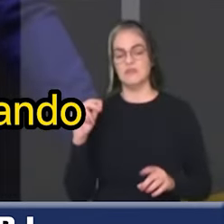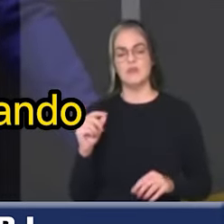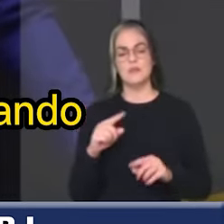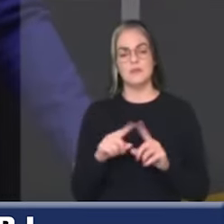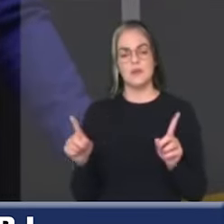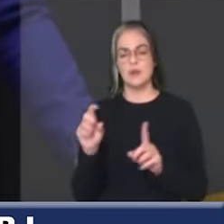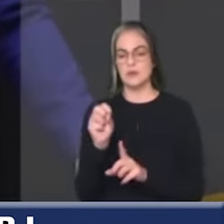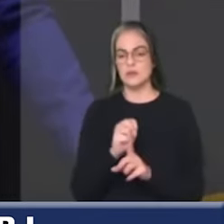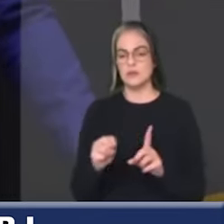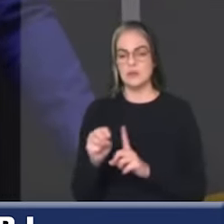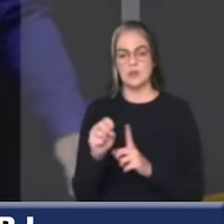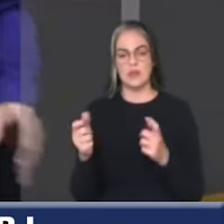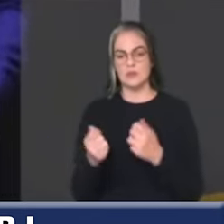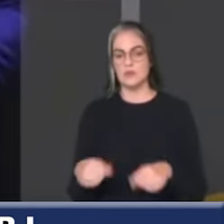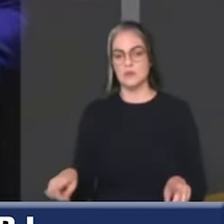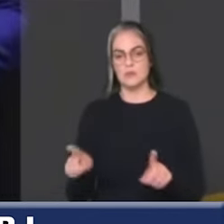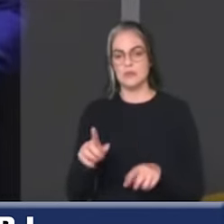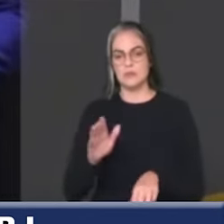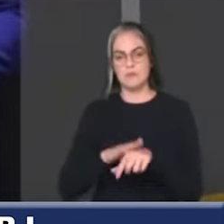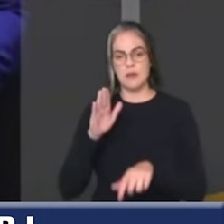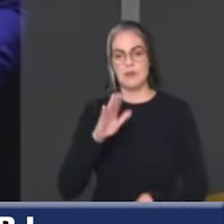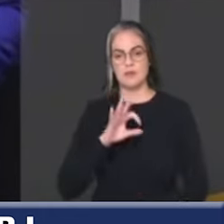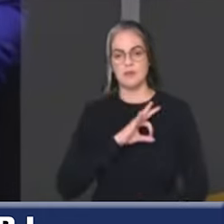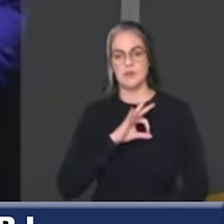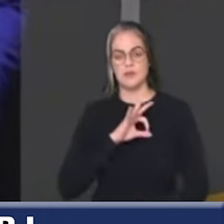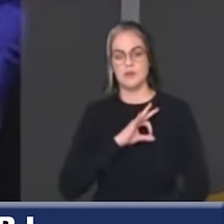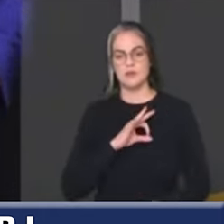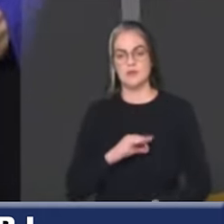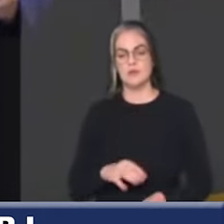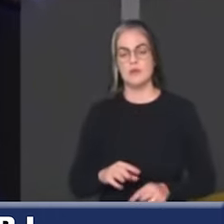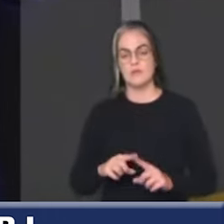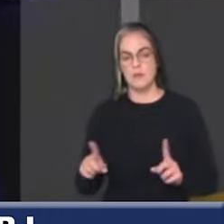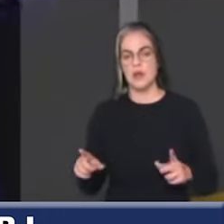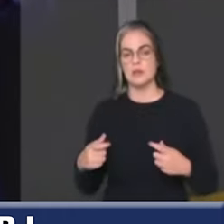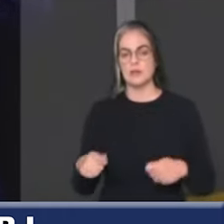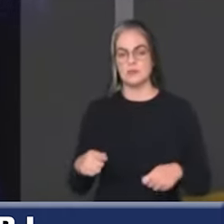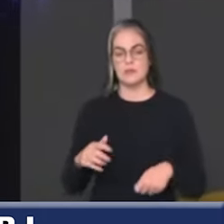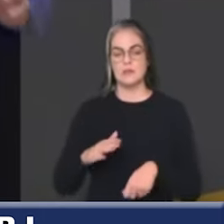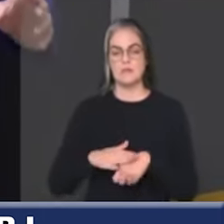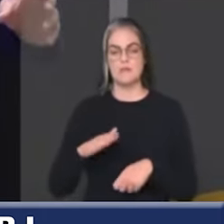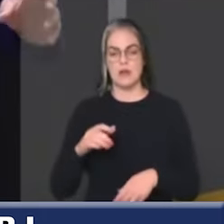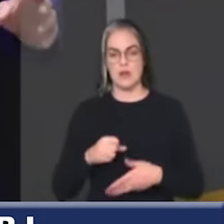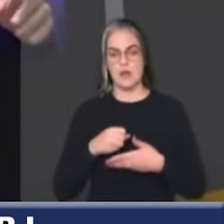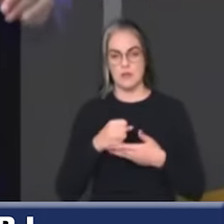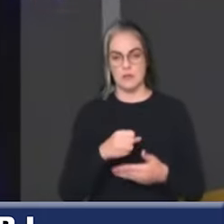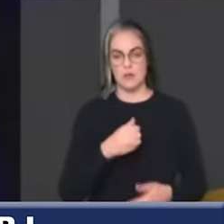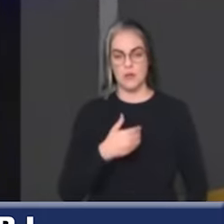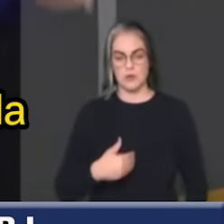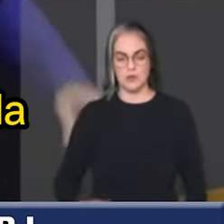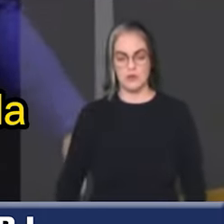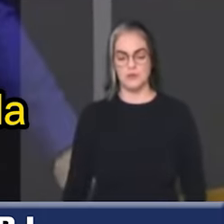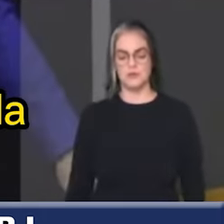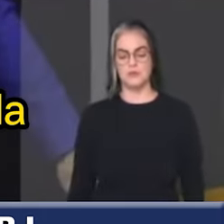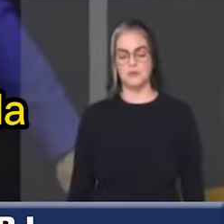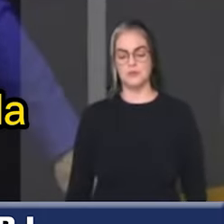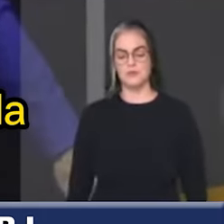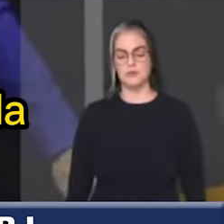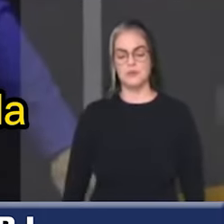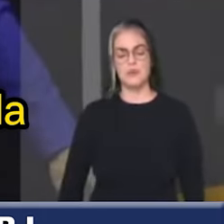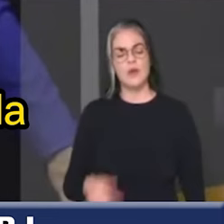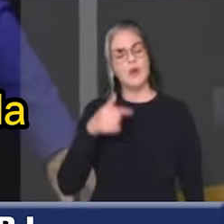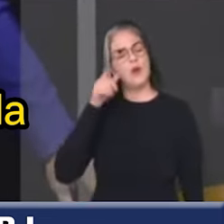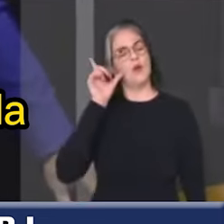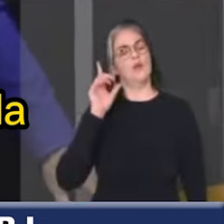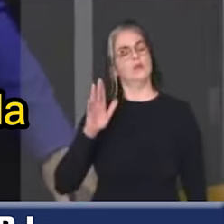de mais polícia, mas de mais Estado. E ontem nós fomos surpreendidos com a visita do